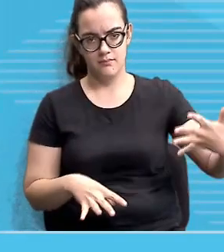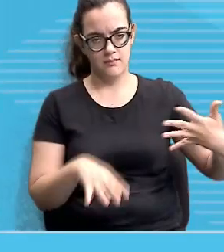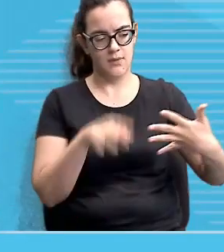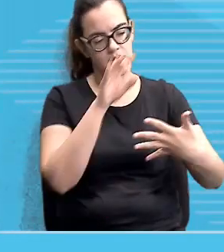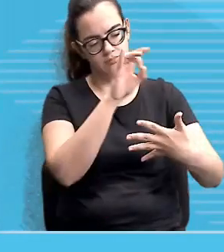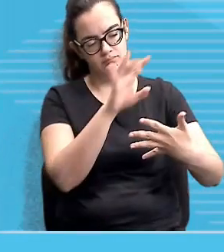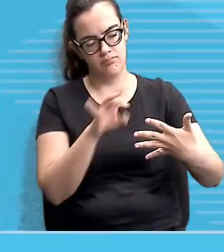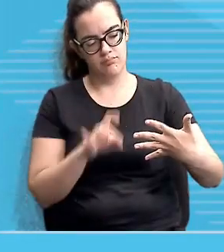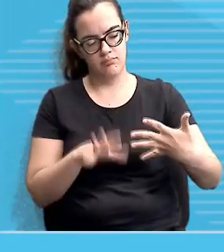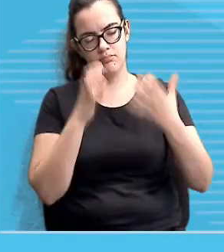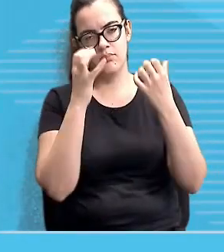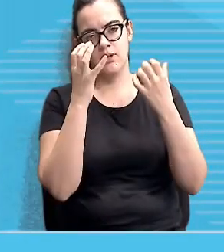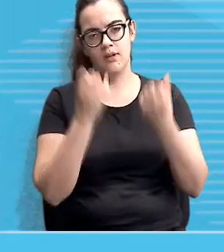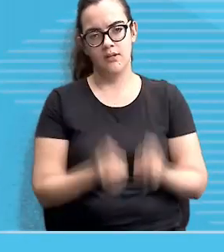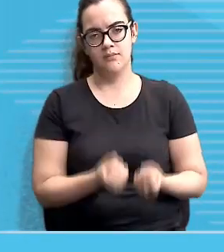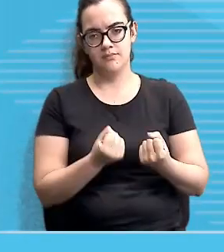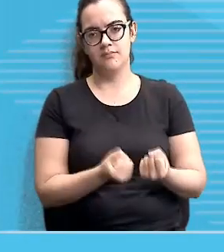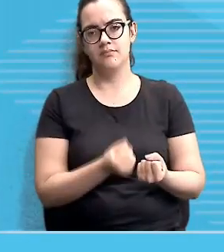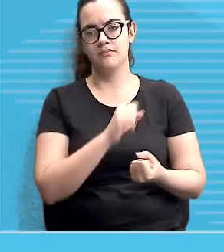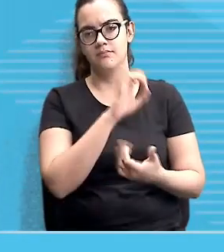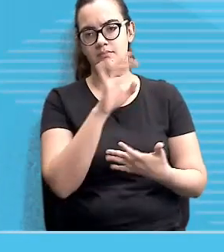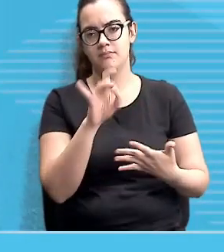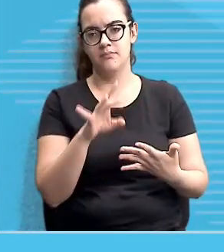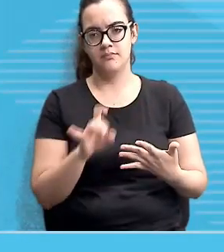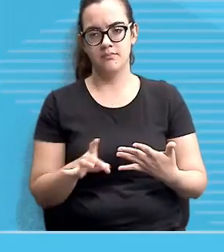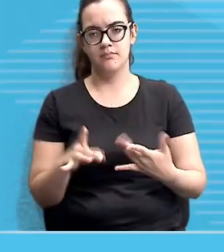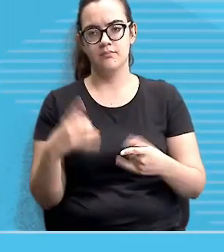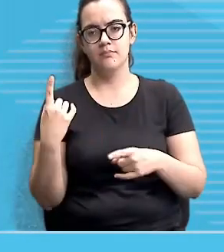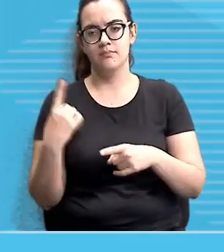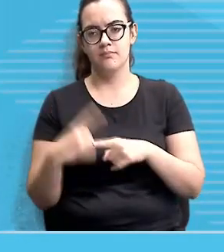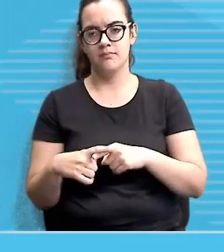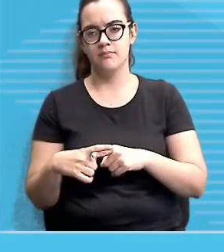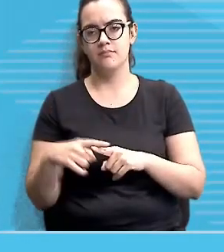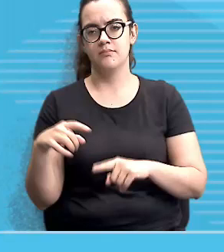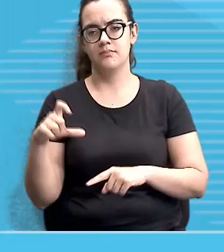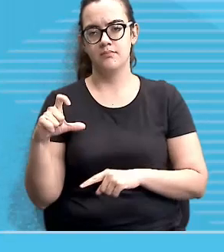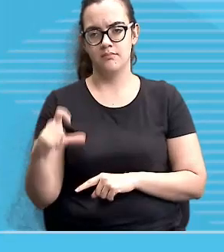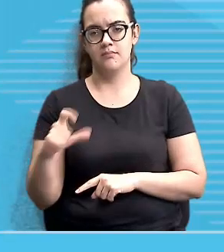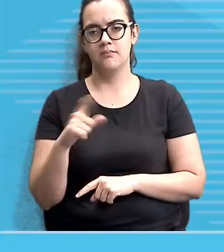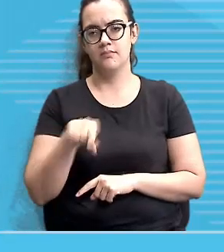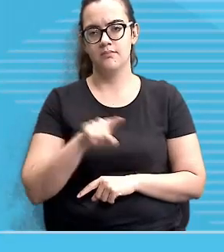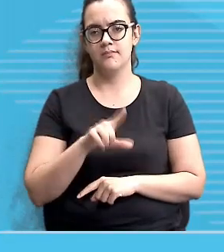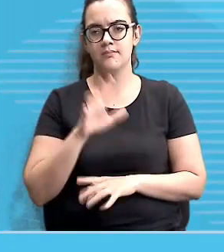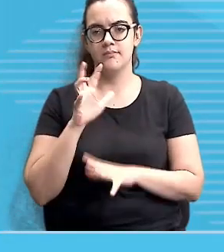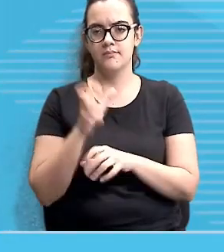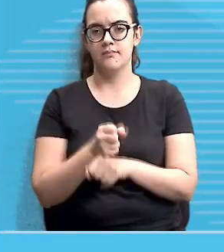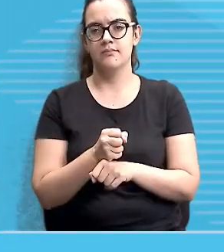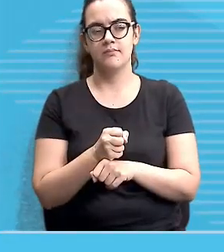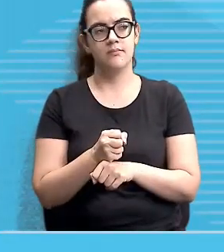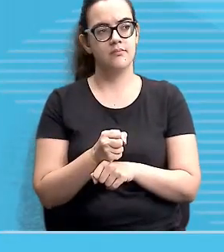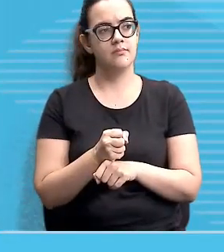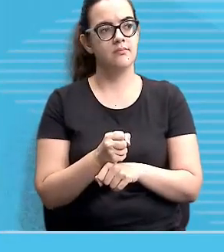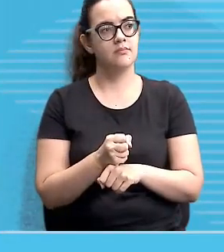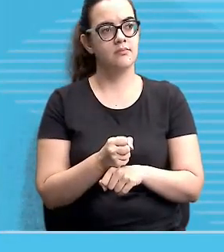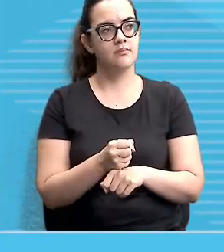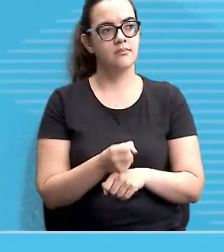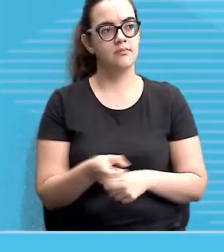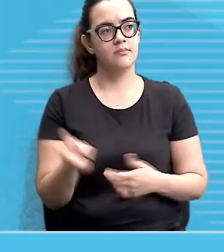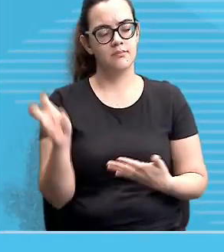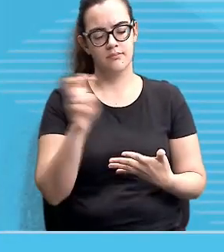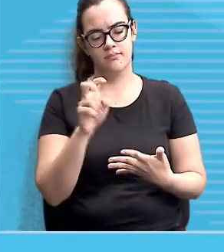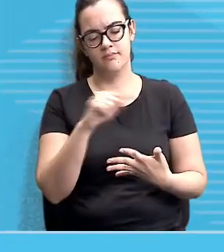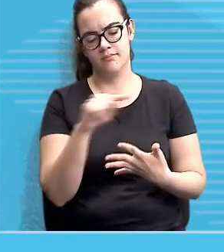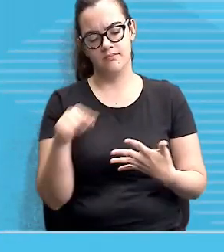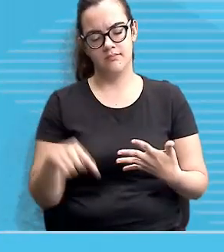é de cinco maneiras diferentes você quer Chitãozinho acaba sendo grande né vou te dar aí 3 minutinhos para você analisar